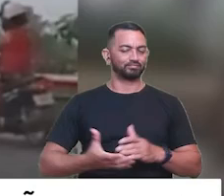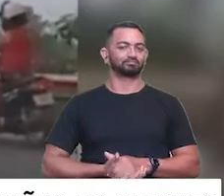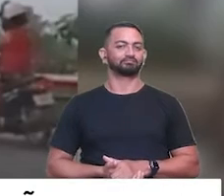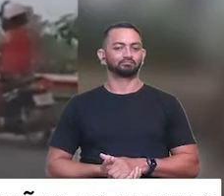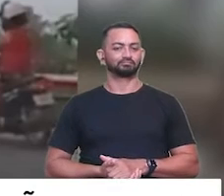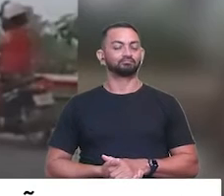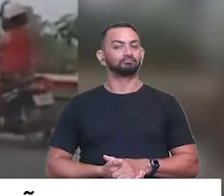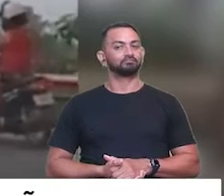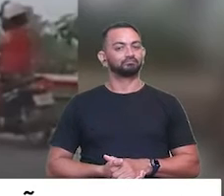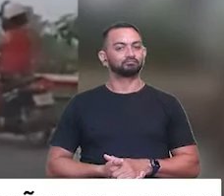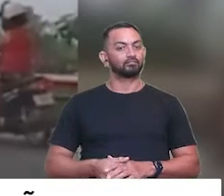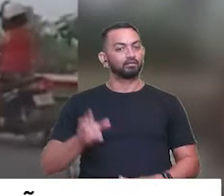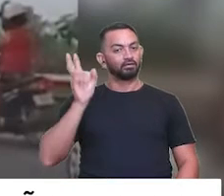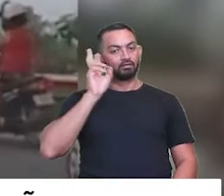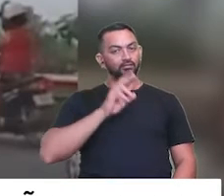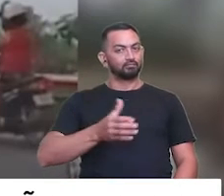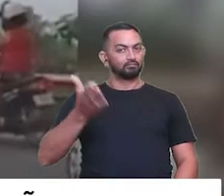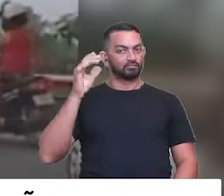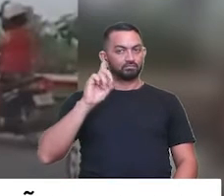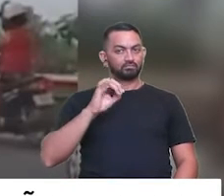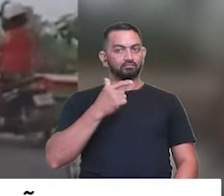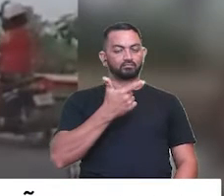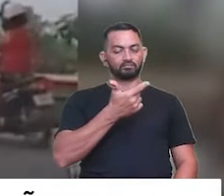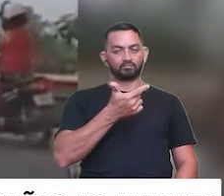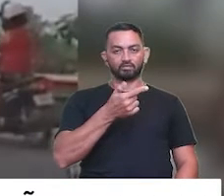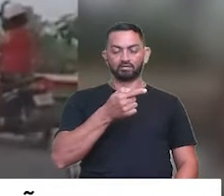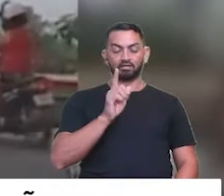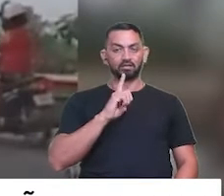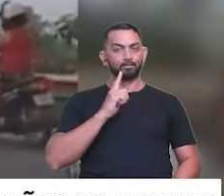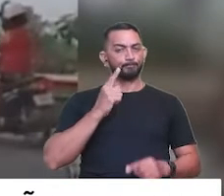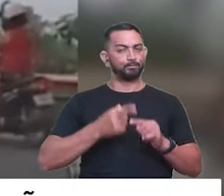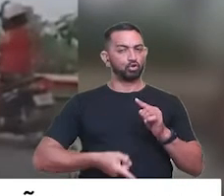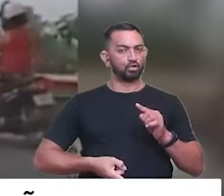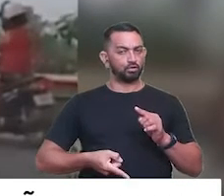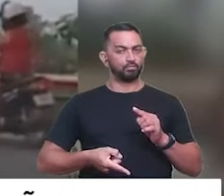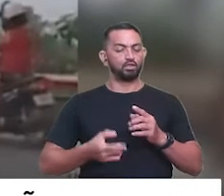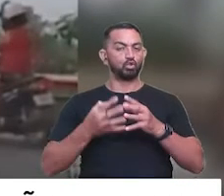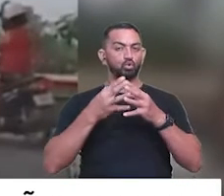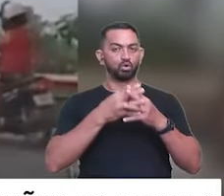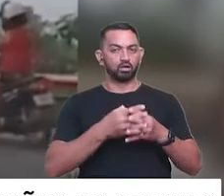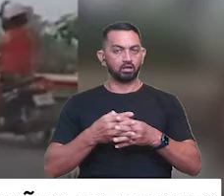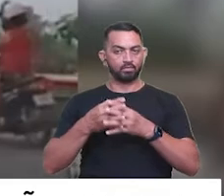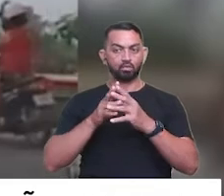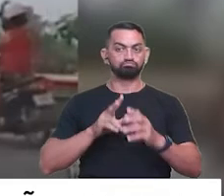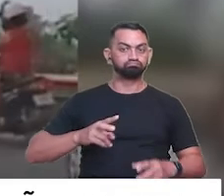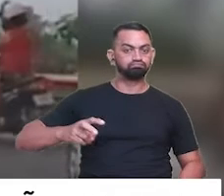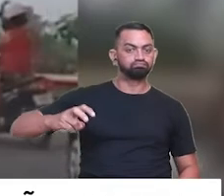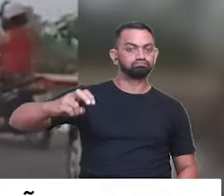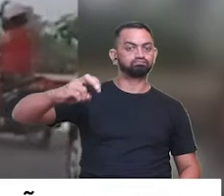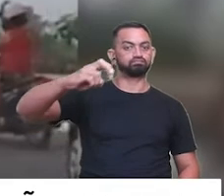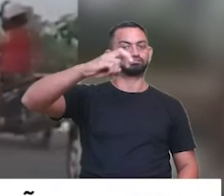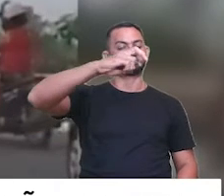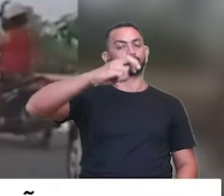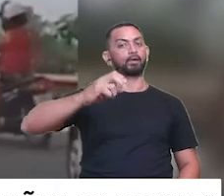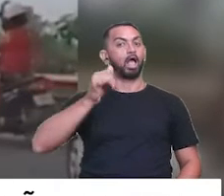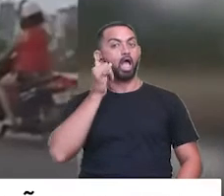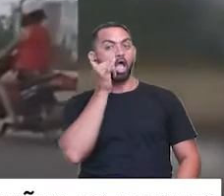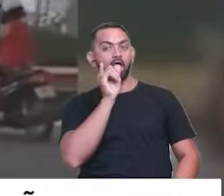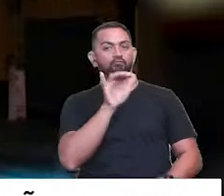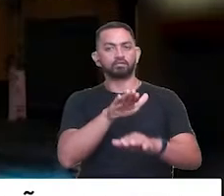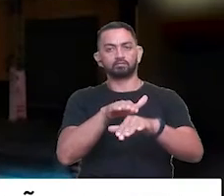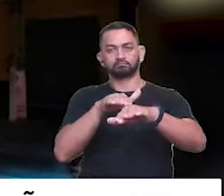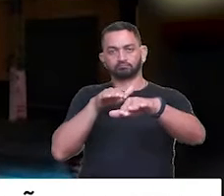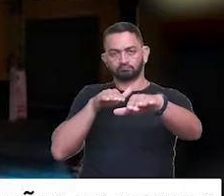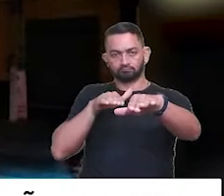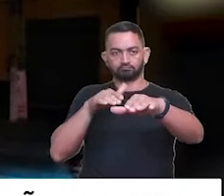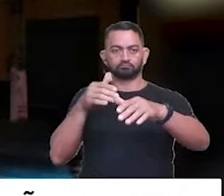pode acontecer e aí a gente lembra que desde o dia 27 né está proibido o tráfego de caminhões no viaduto Isso é para